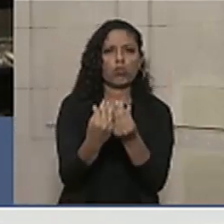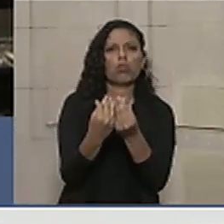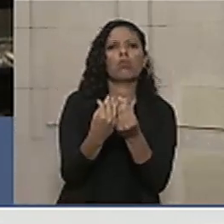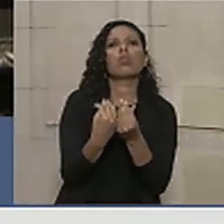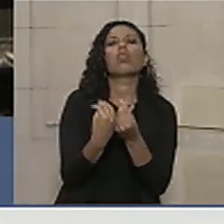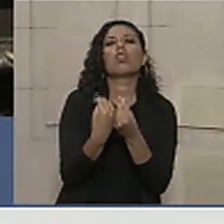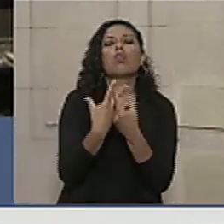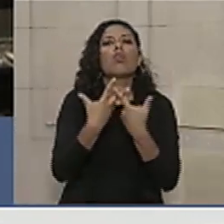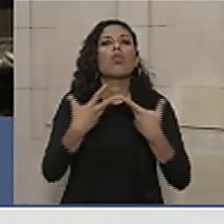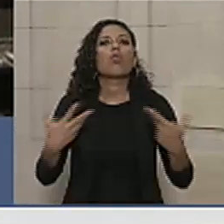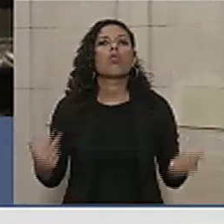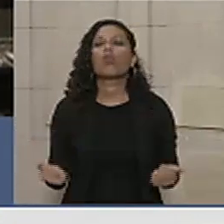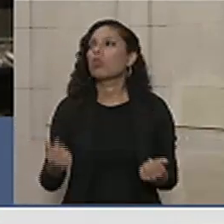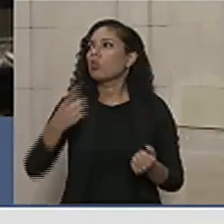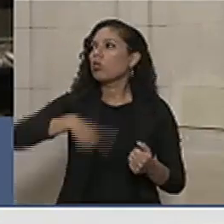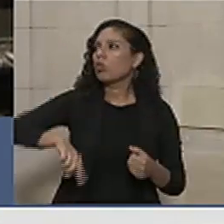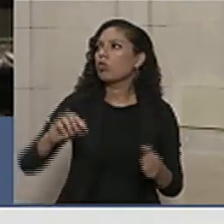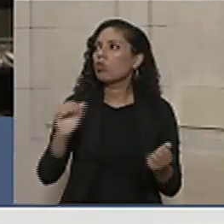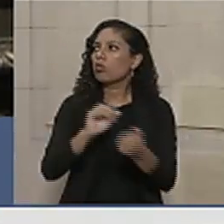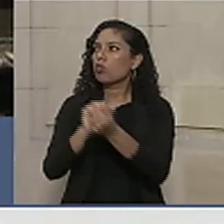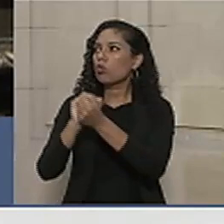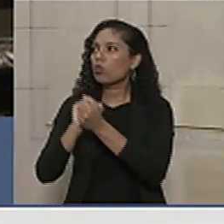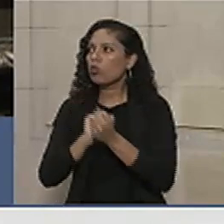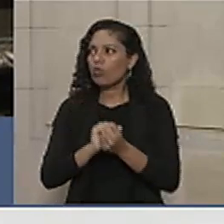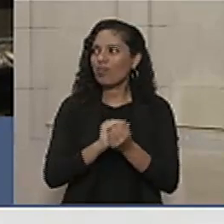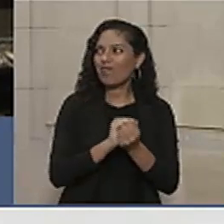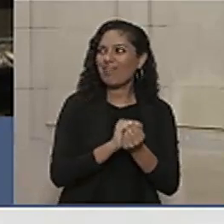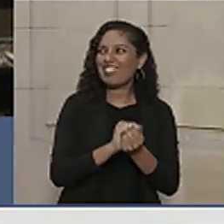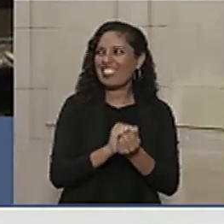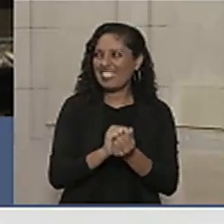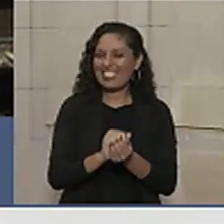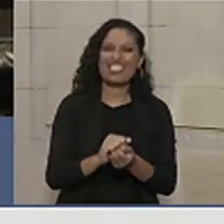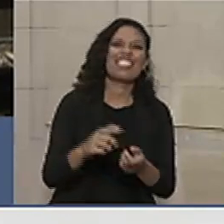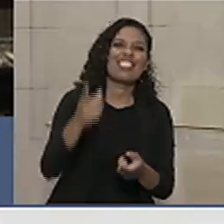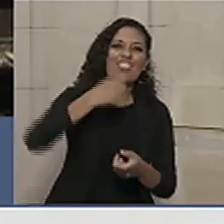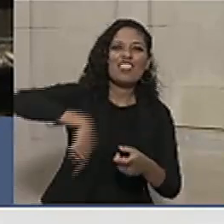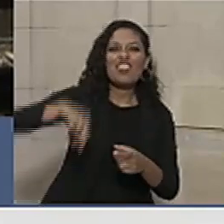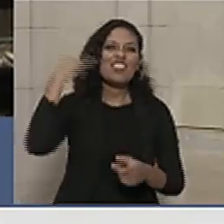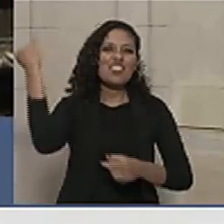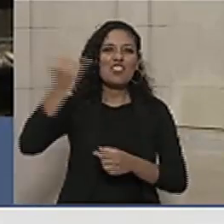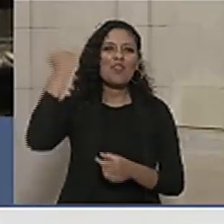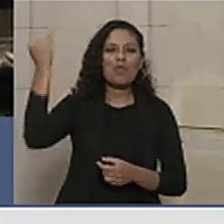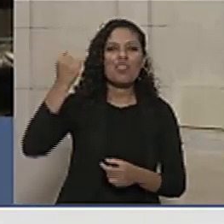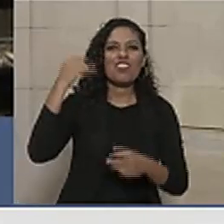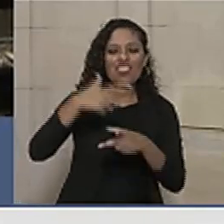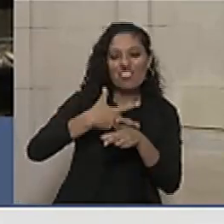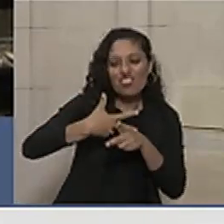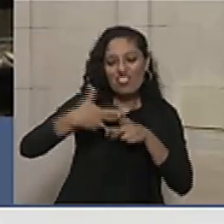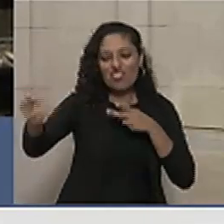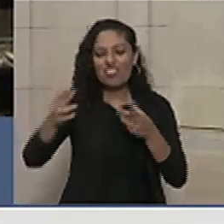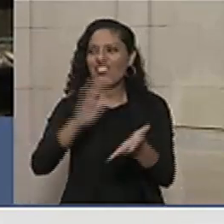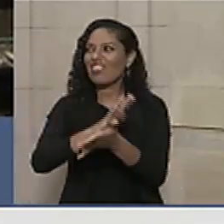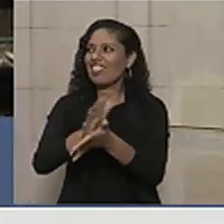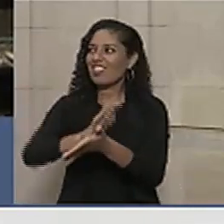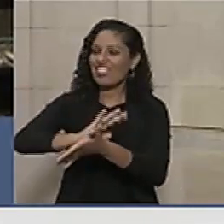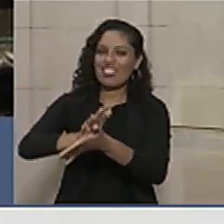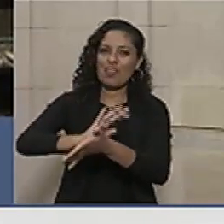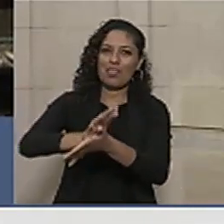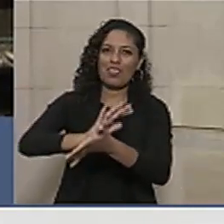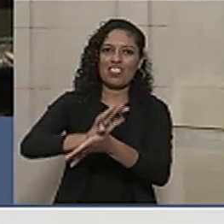vez mais nós ocupamos espaços de decisão. A importância de vencer o racismo